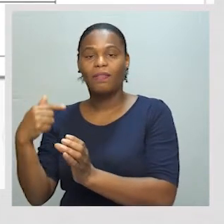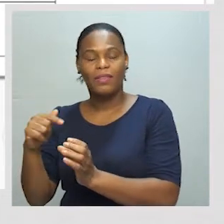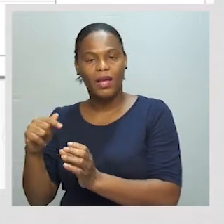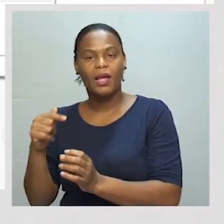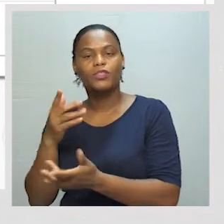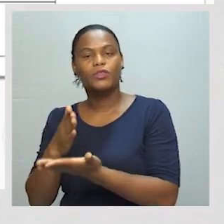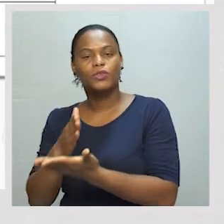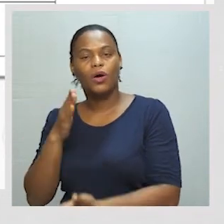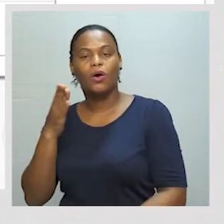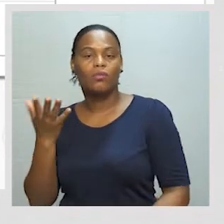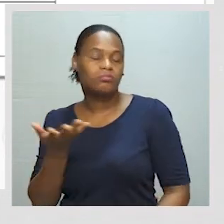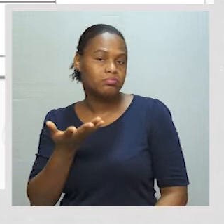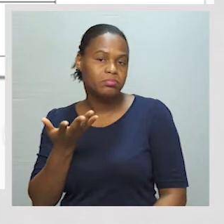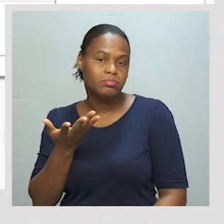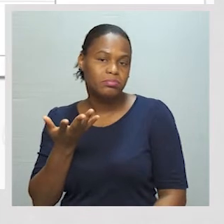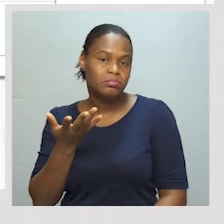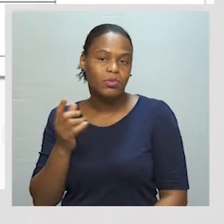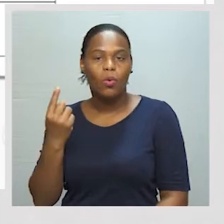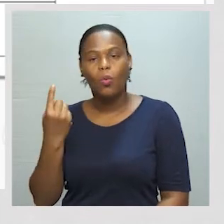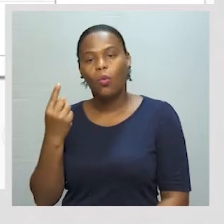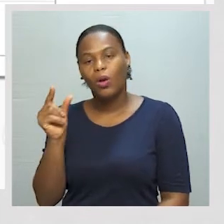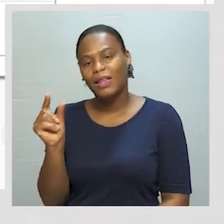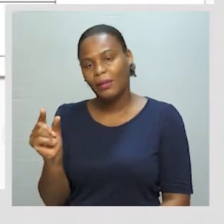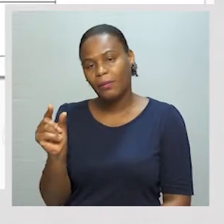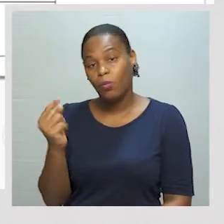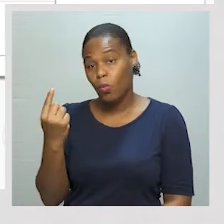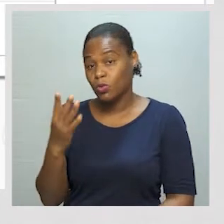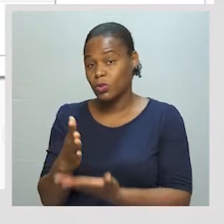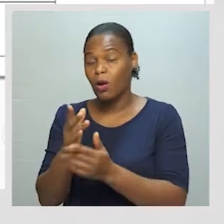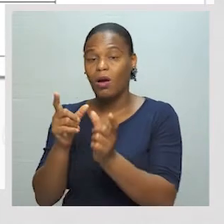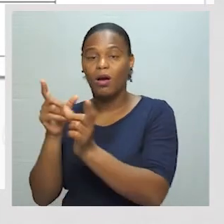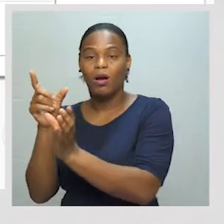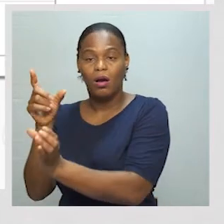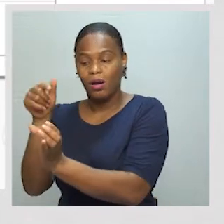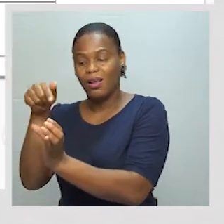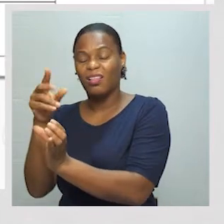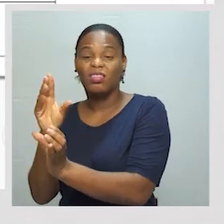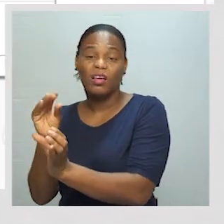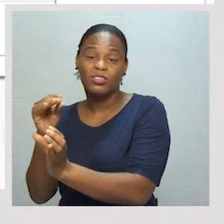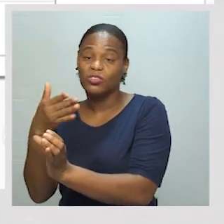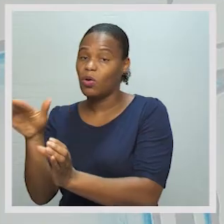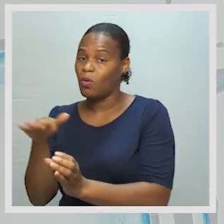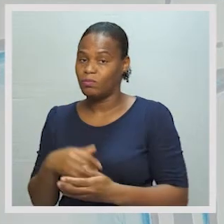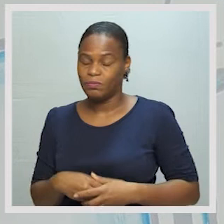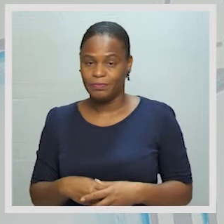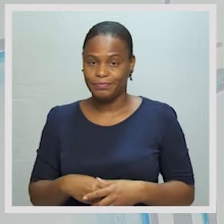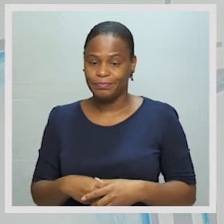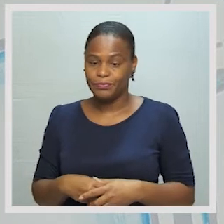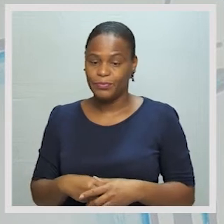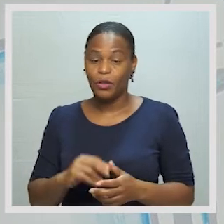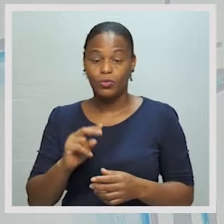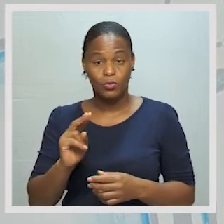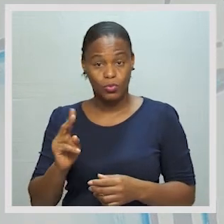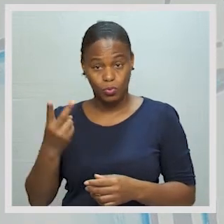temos apenas um termo. E é ele o 10. No segundo